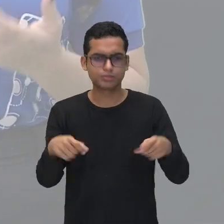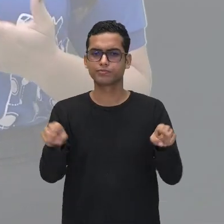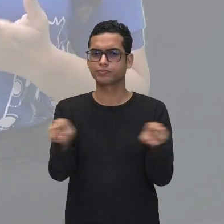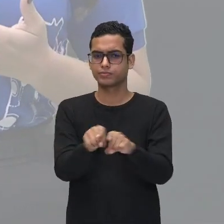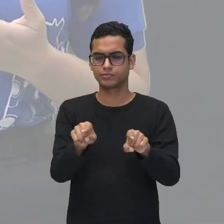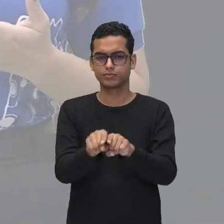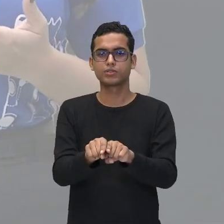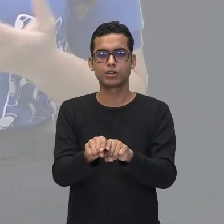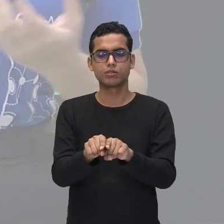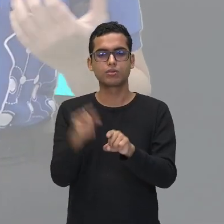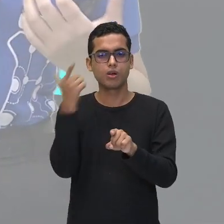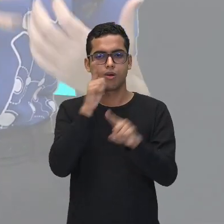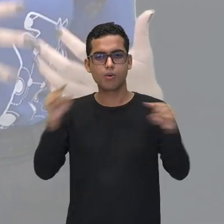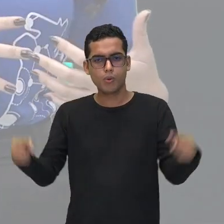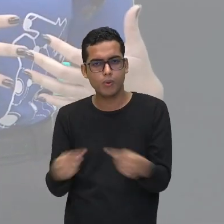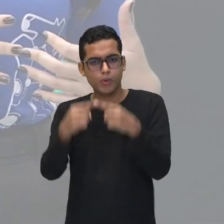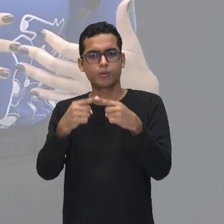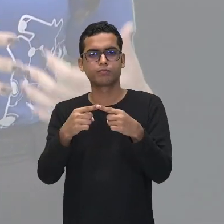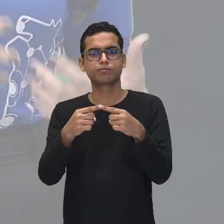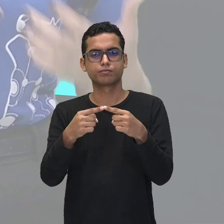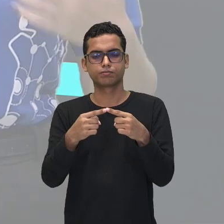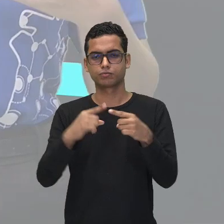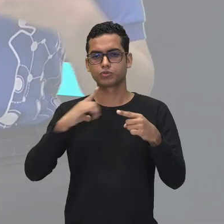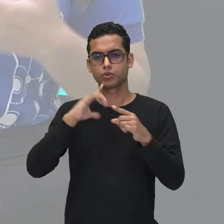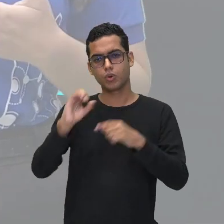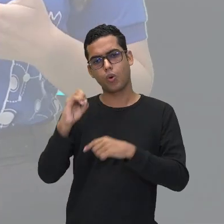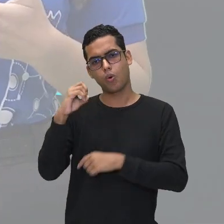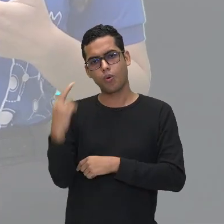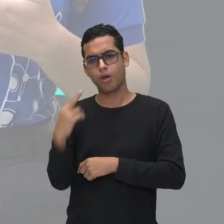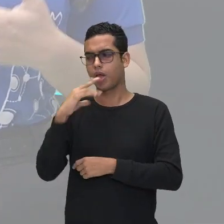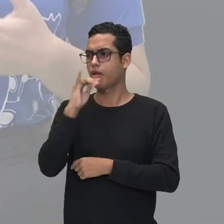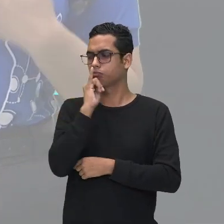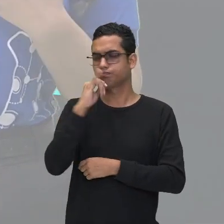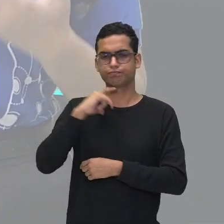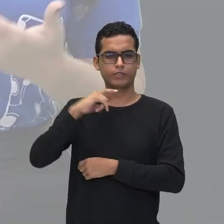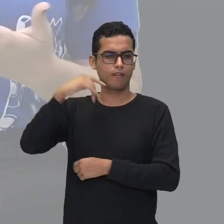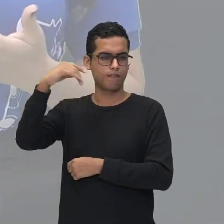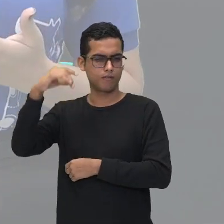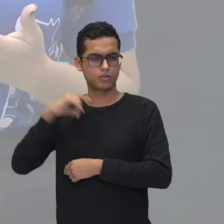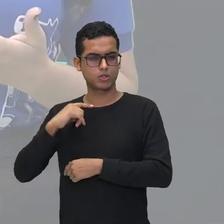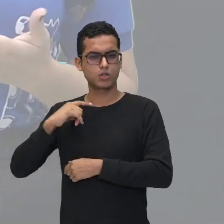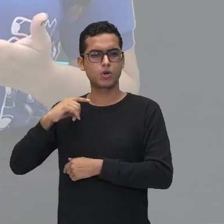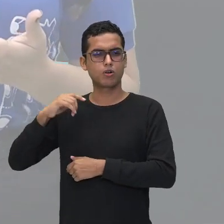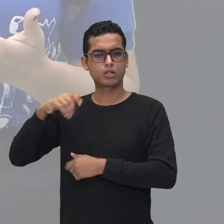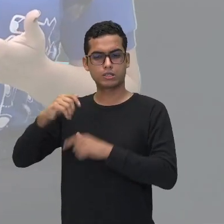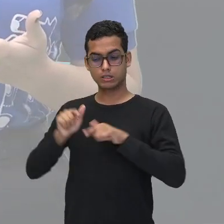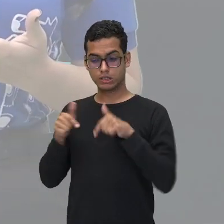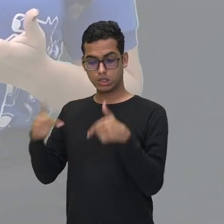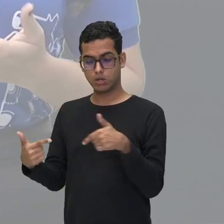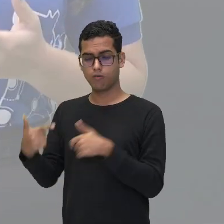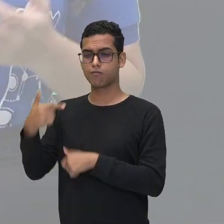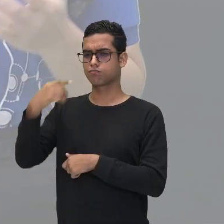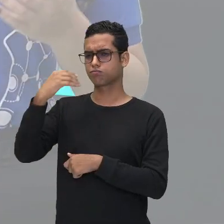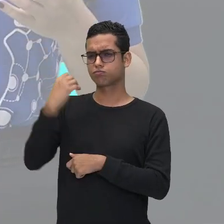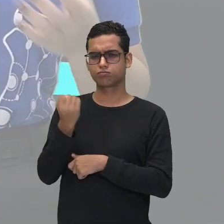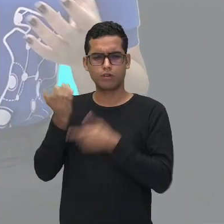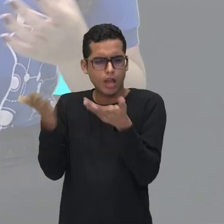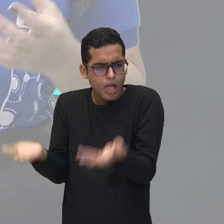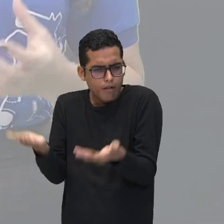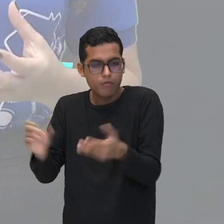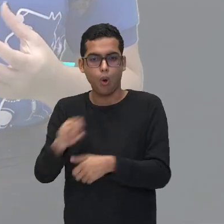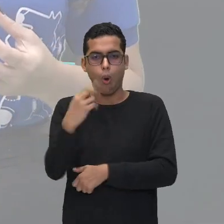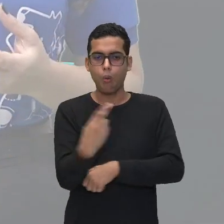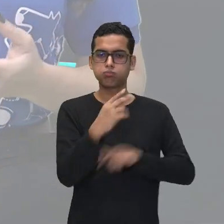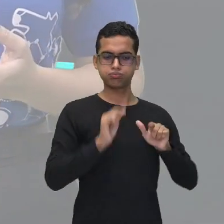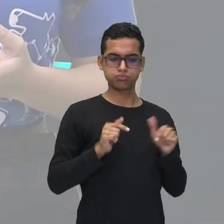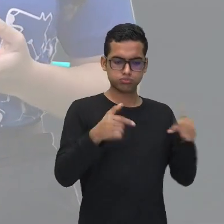deve proporcionar, ou de moderada intensidade ou atividades mais intensas, ok? E essa